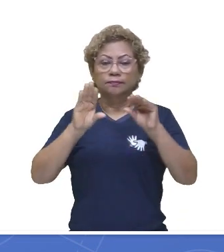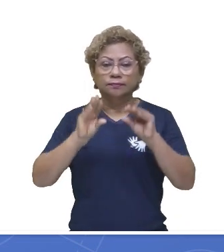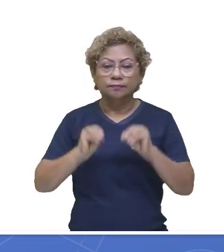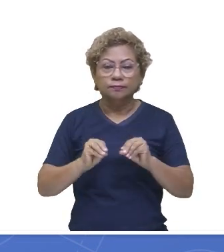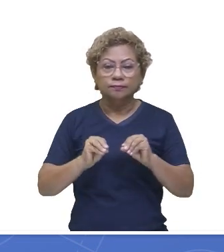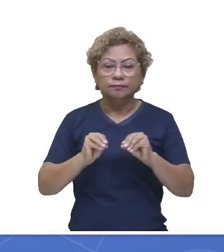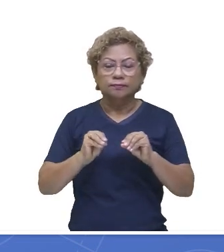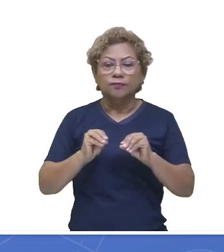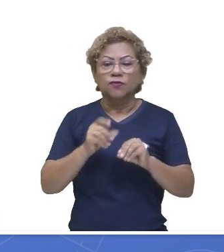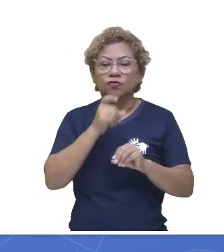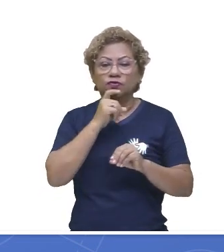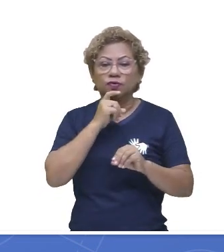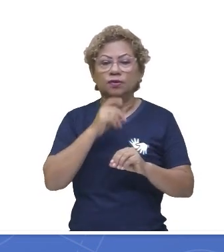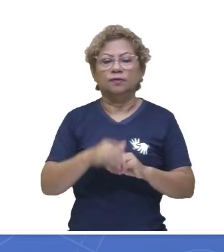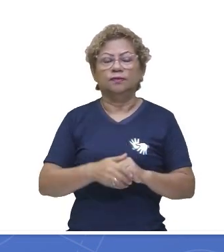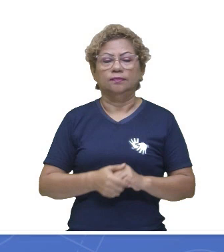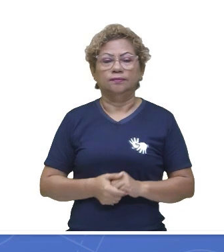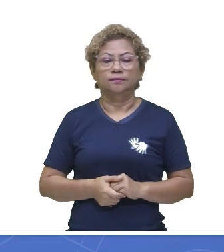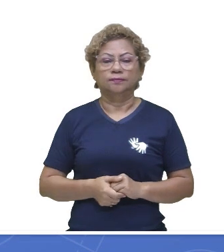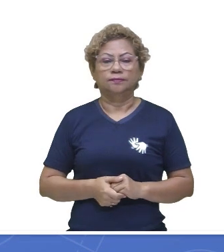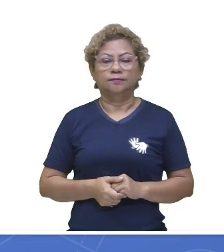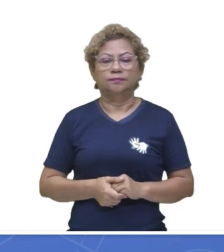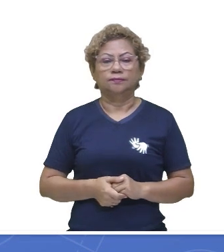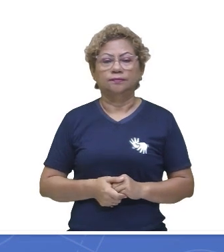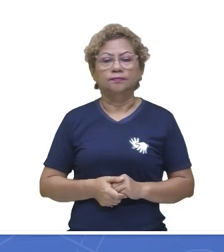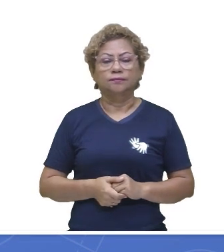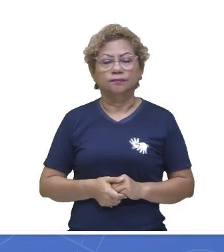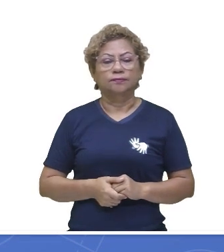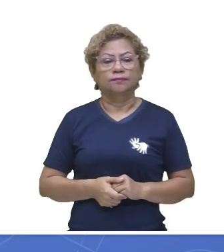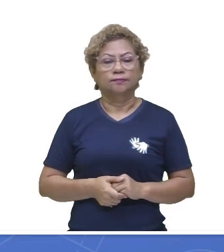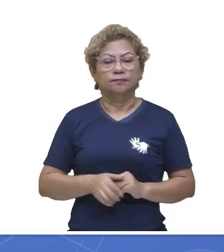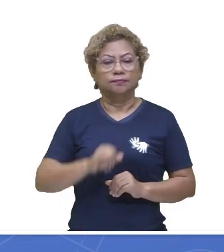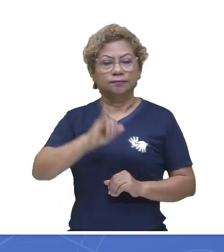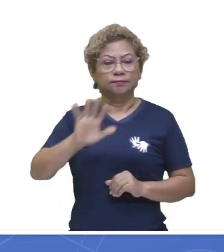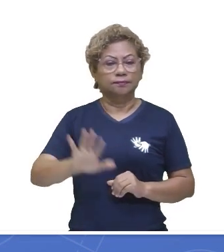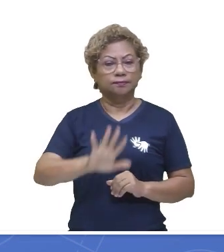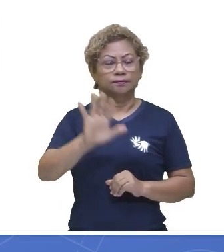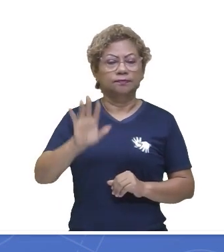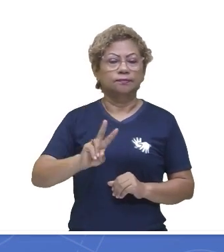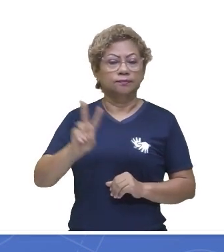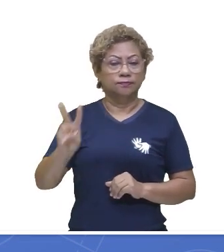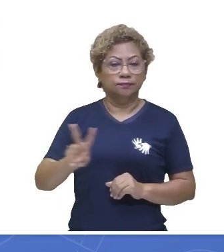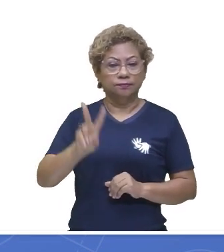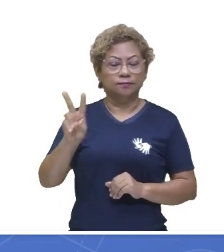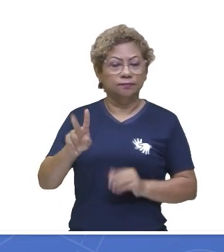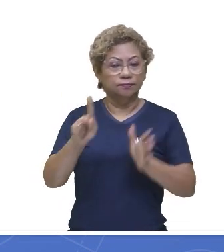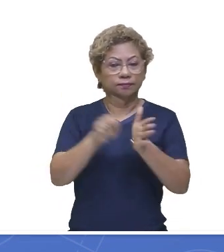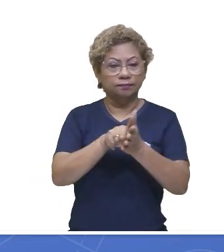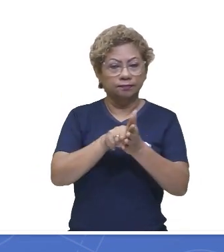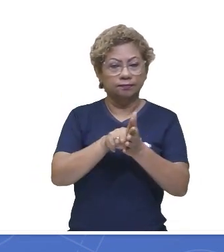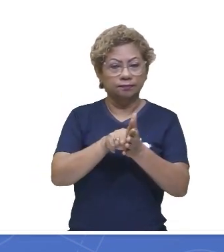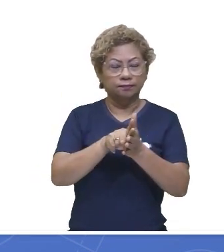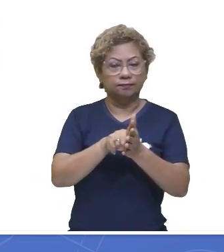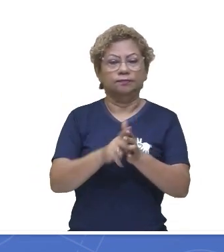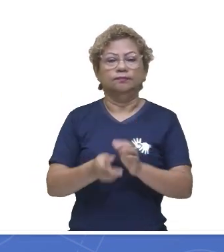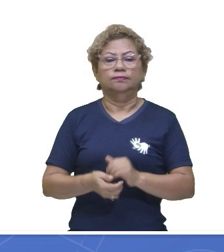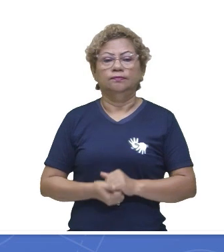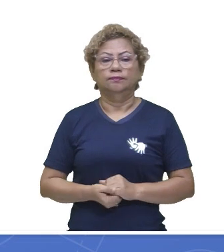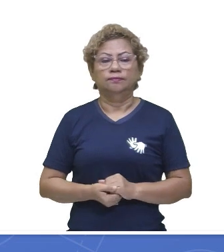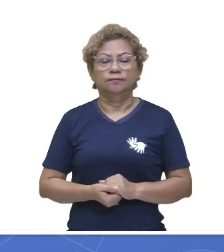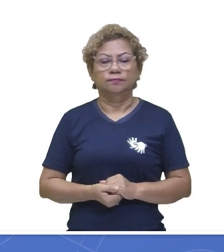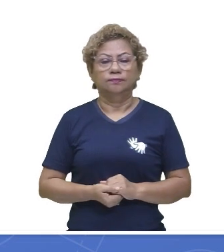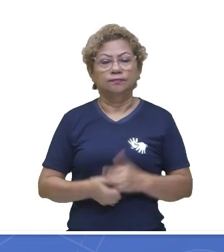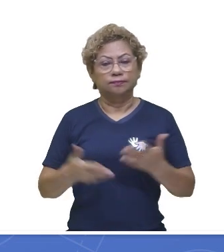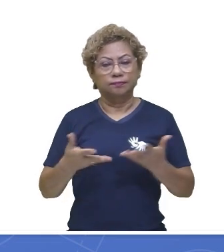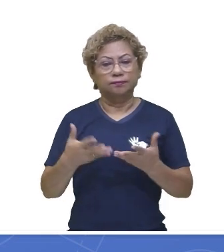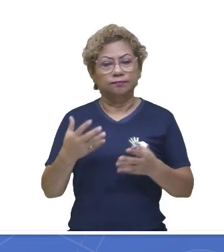temos uma tabela mostrando alguns valores, né, do calor específico. E agora vamos ao nosso exemplo prático, né? Vamos